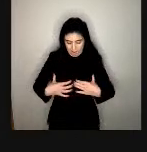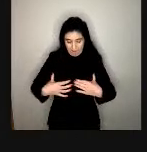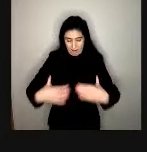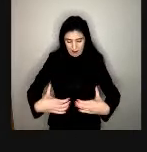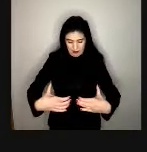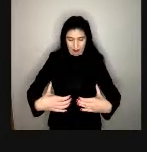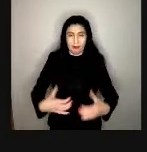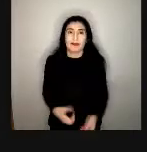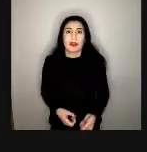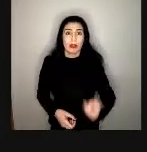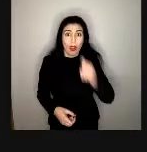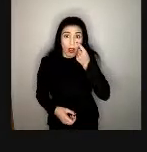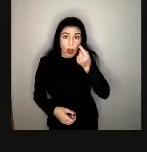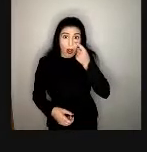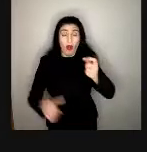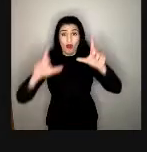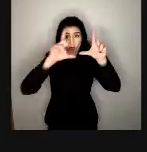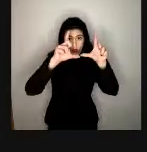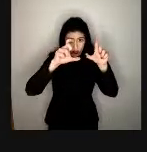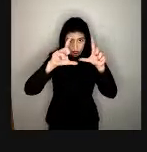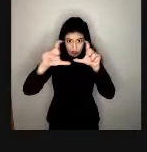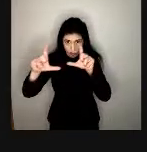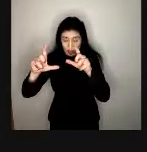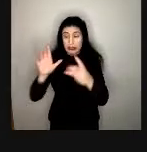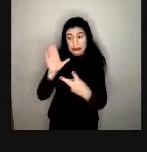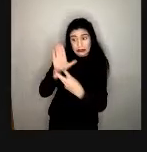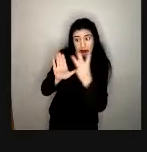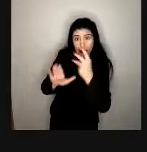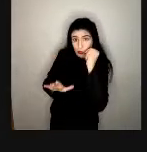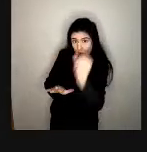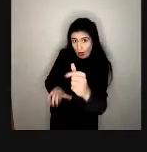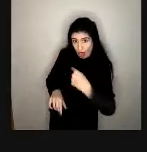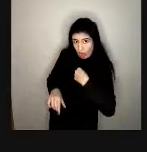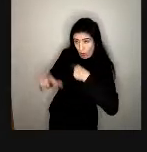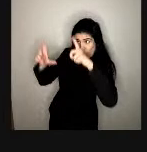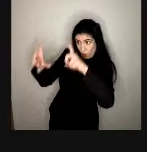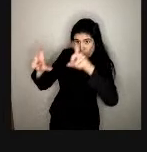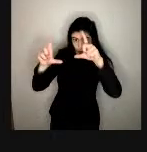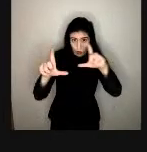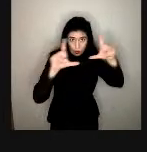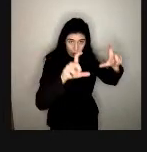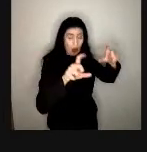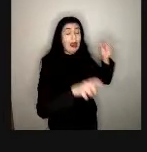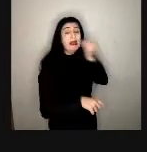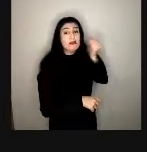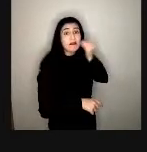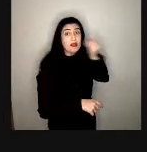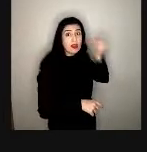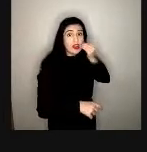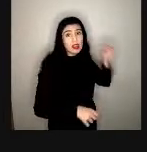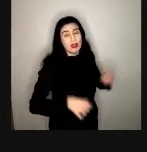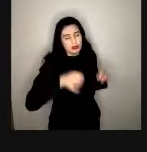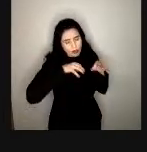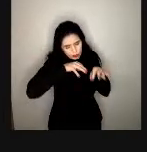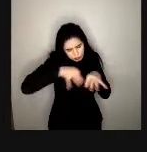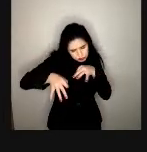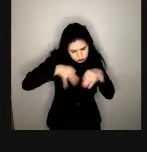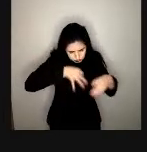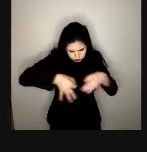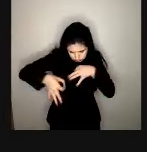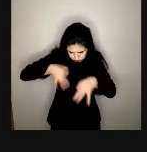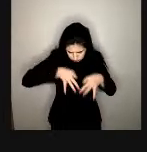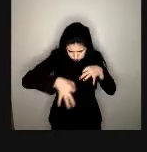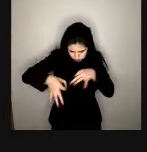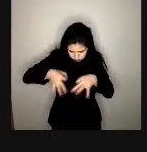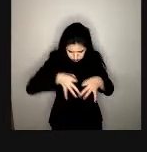né, ela foi a terceira mulher que eu fotografei, e eu tenho as fotos dela. Ela está fazendo a reconstrução da mama, né, ao que